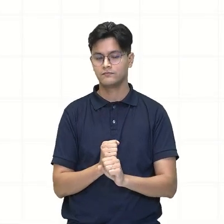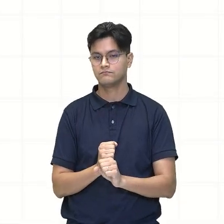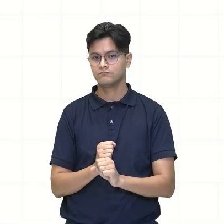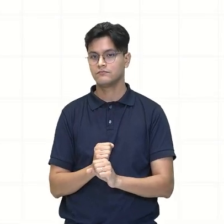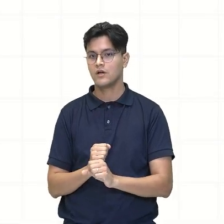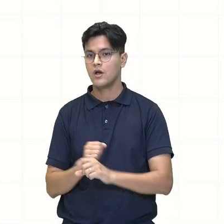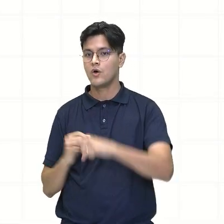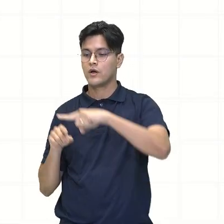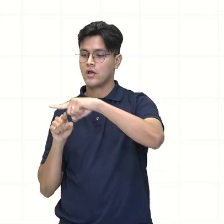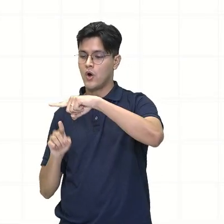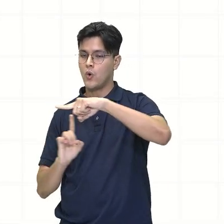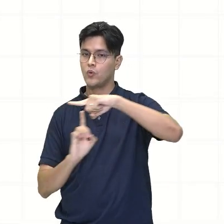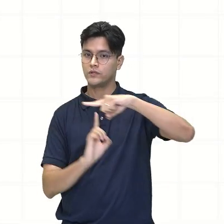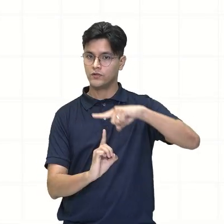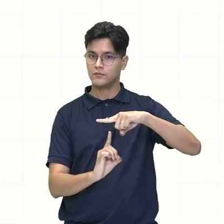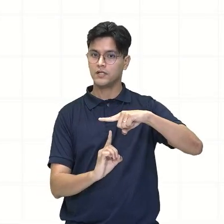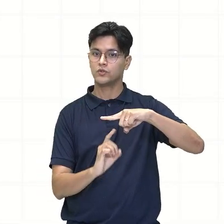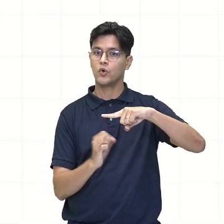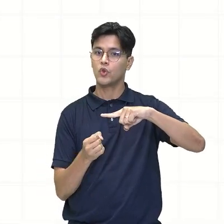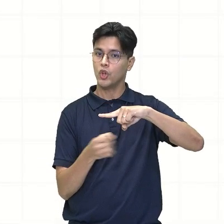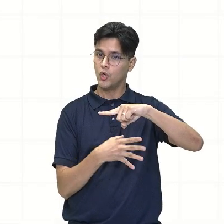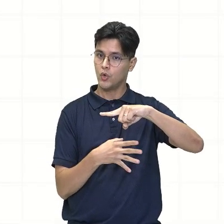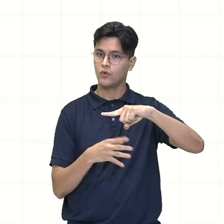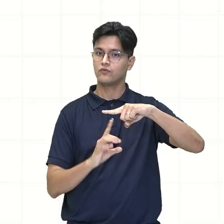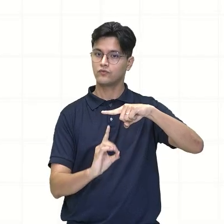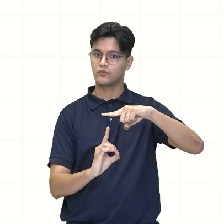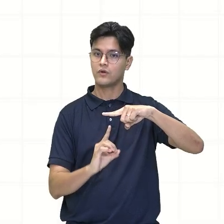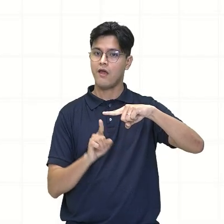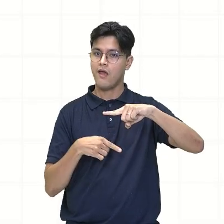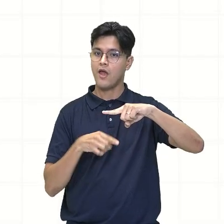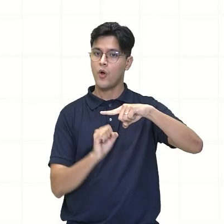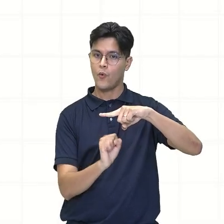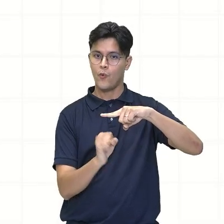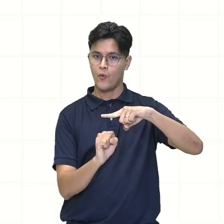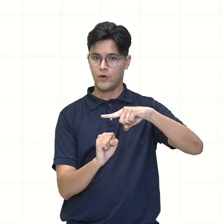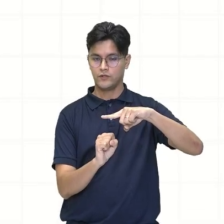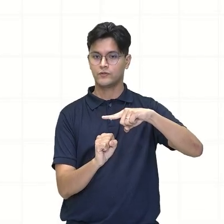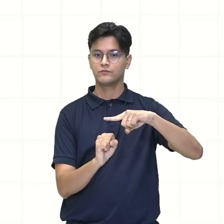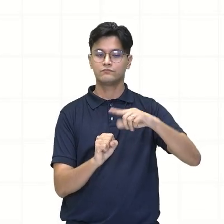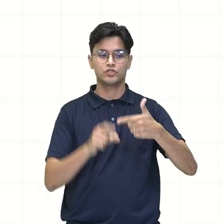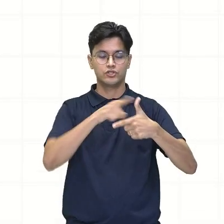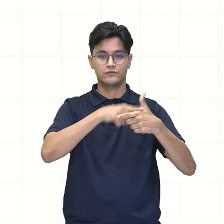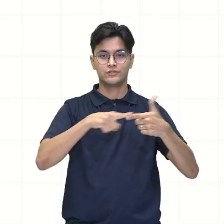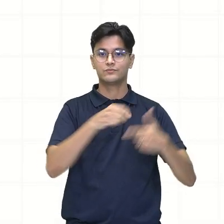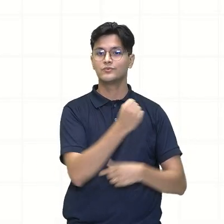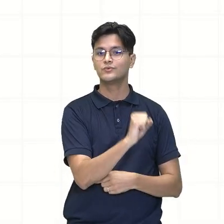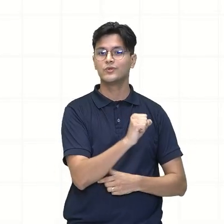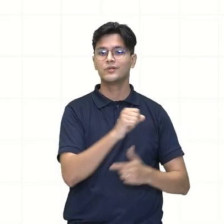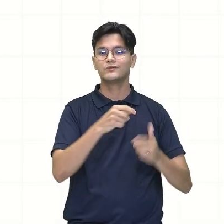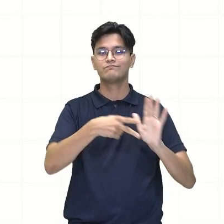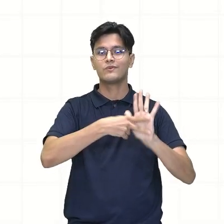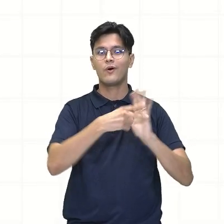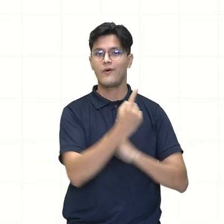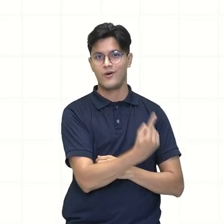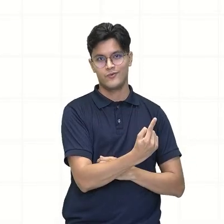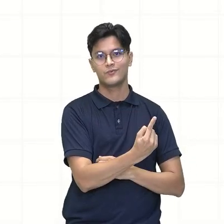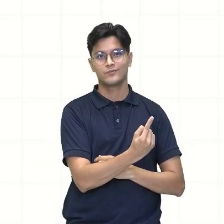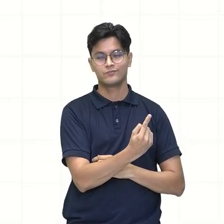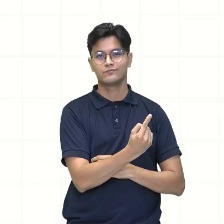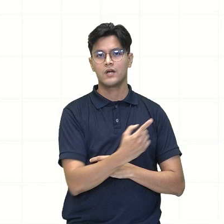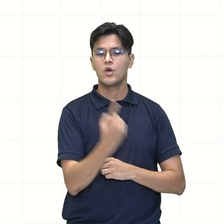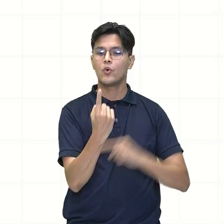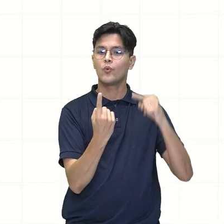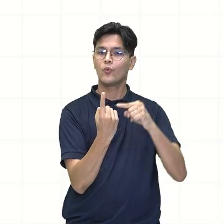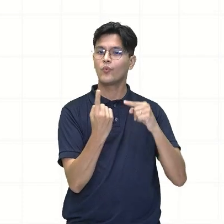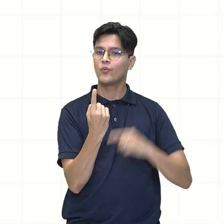denominador antigo. 8 dividido por 8 é 1. E esse resultado eu multiplico pelo